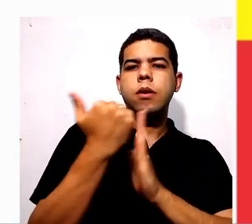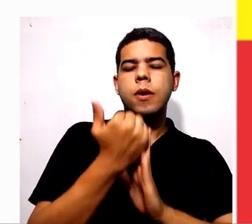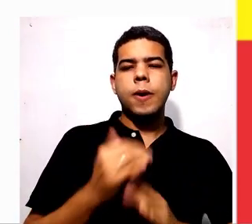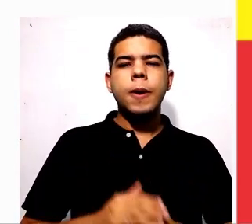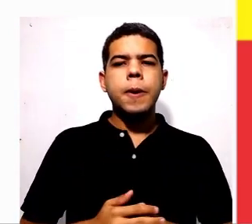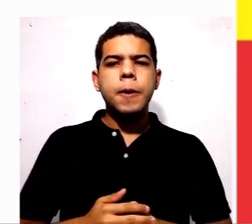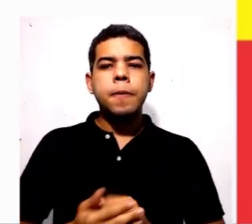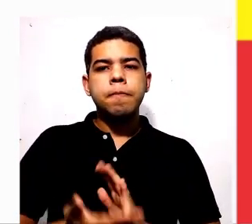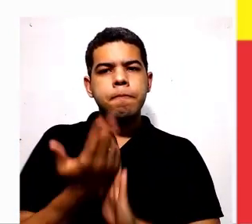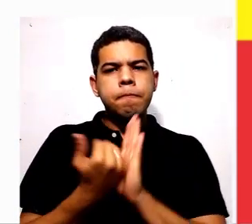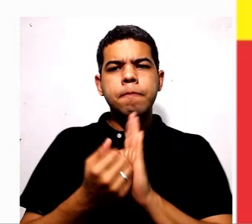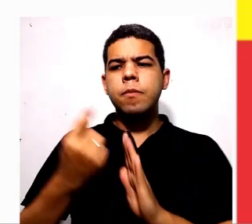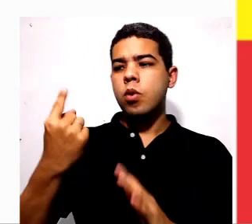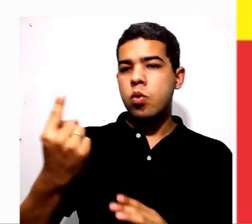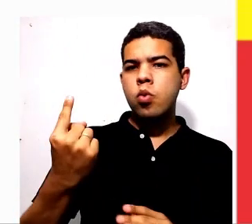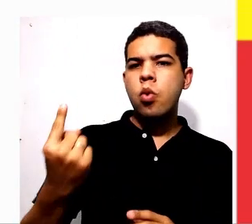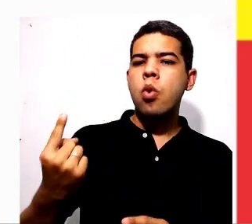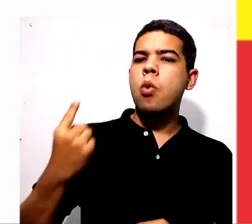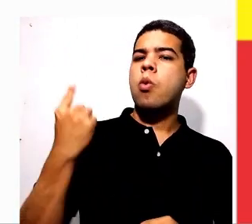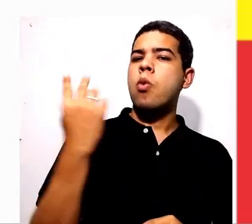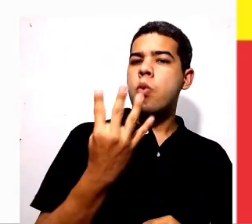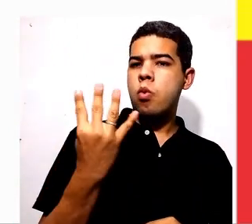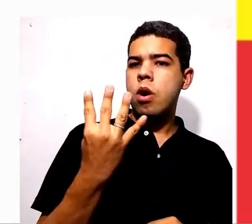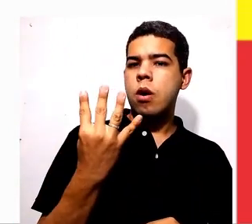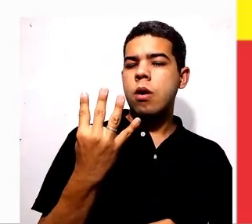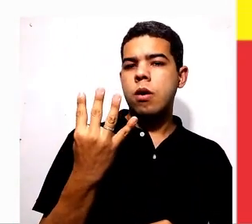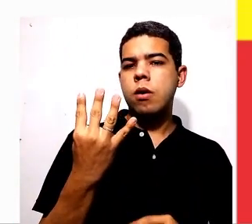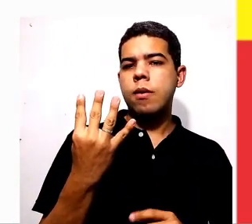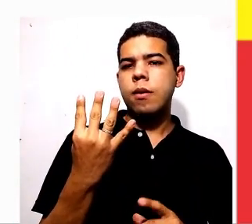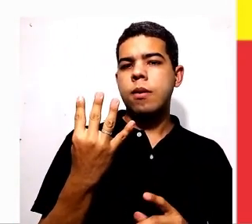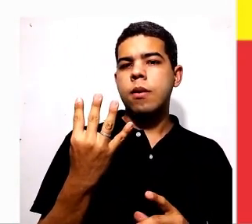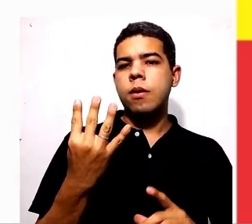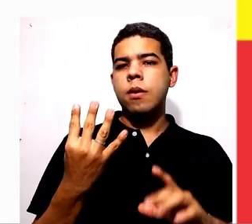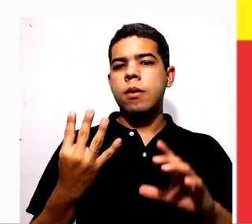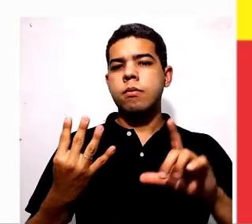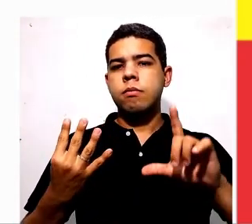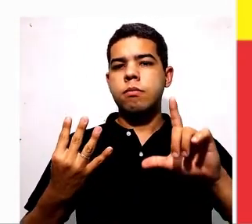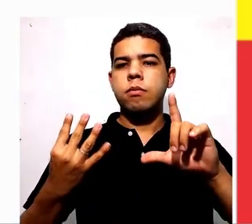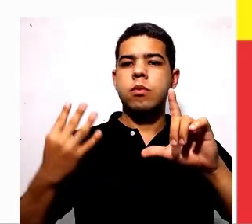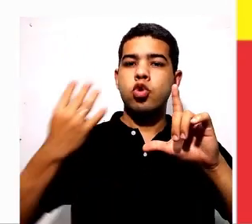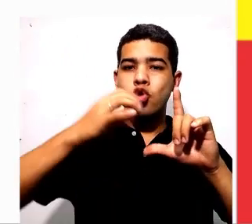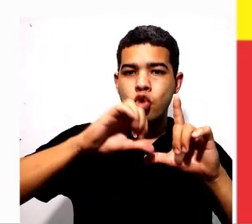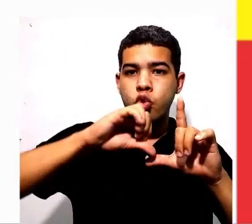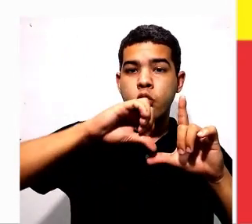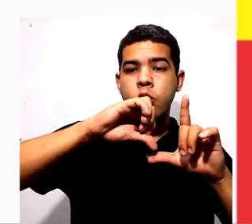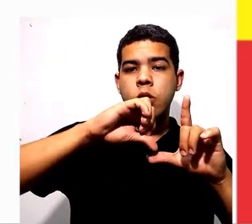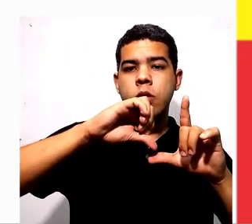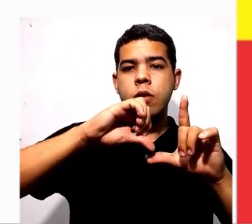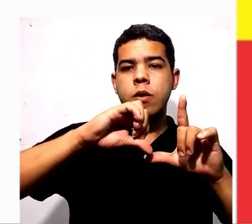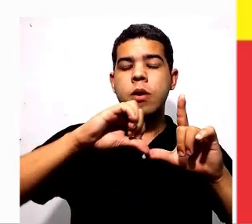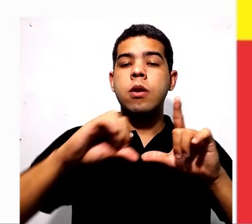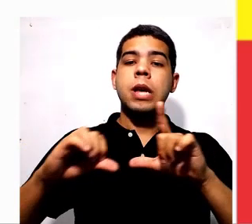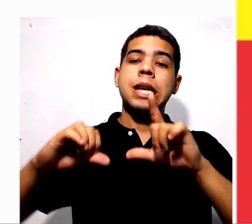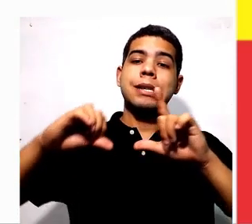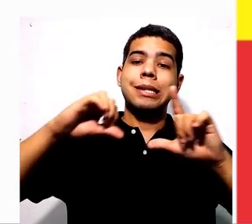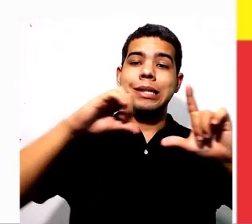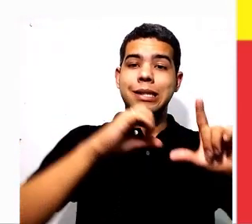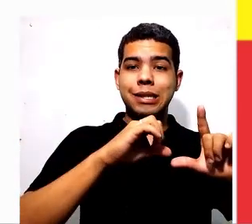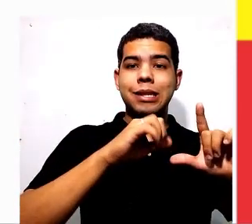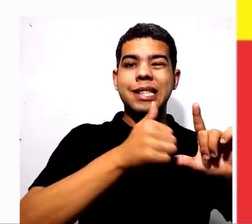quadrado. A figura 2, 4 quadrados. A figura 3, 9 quadrados. A figura